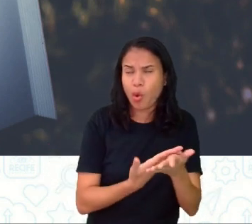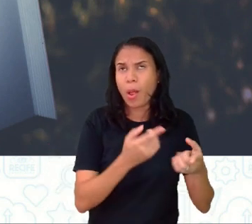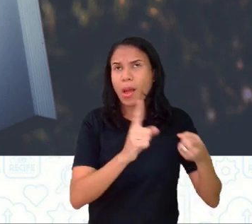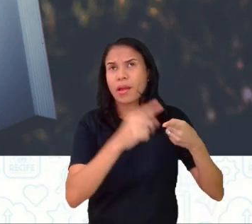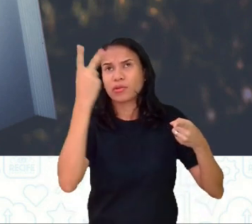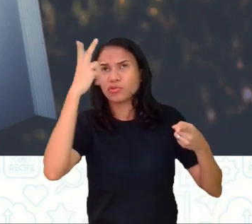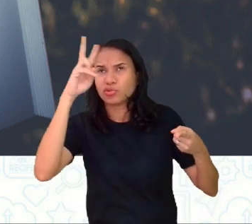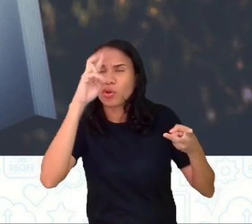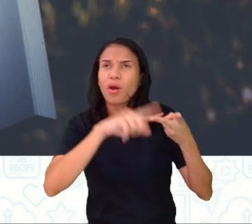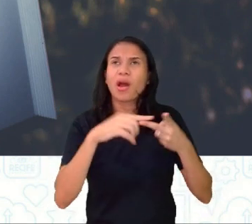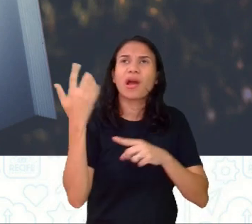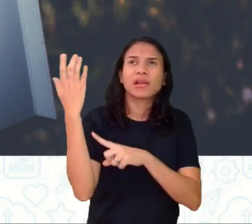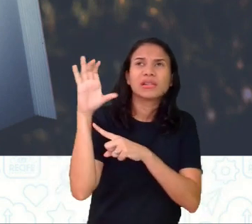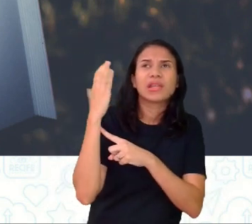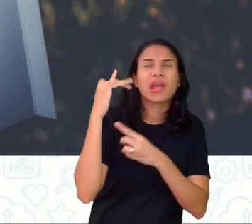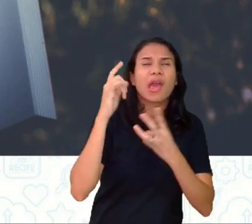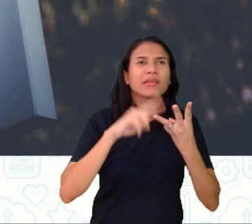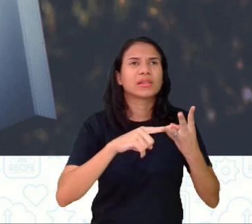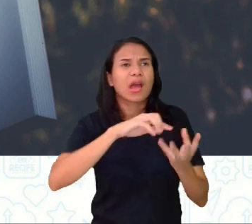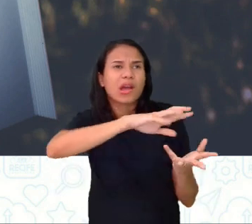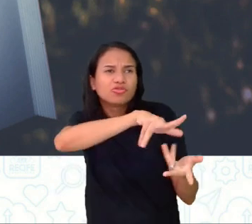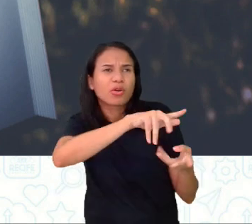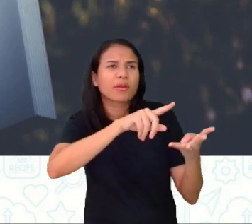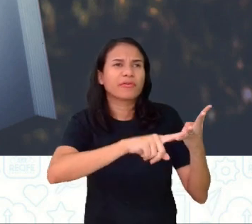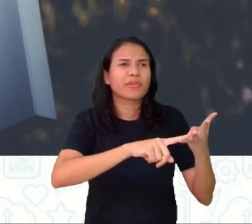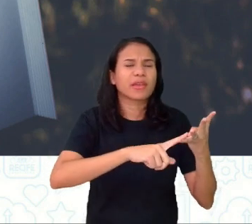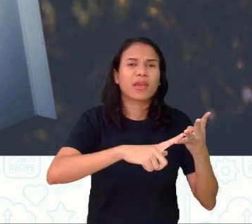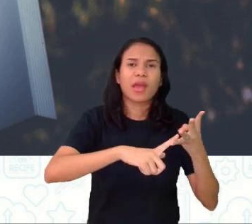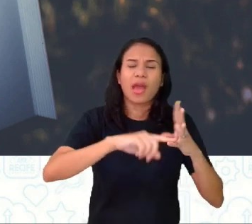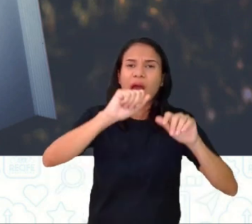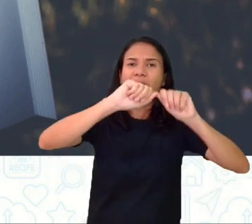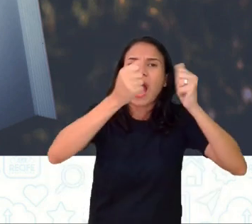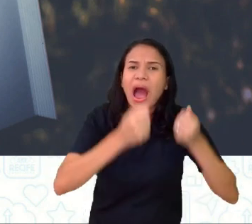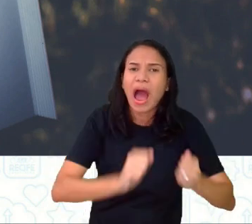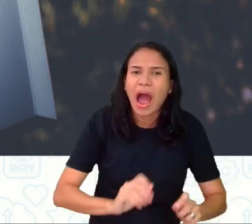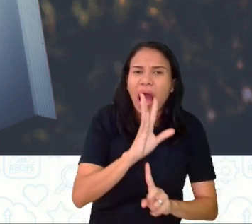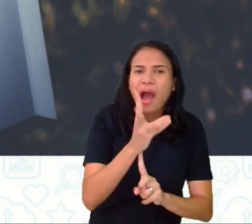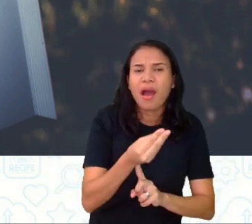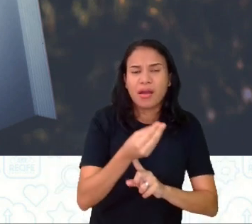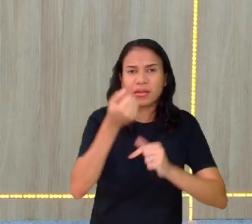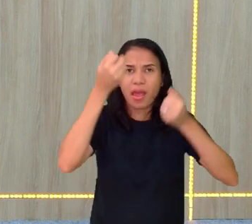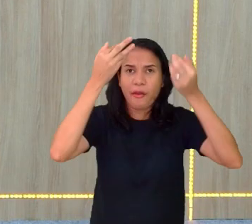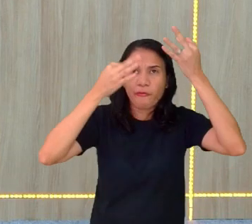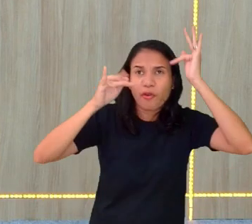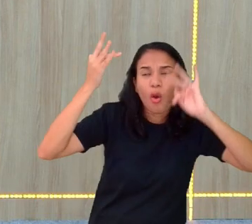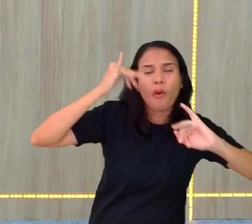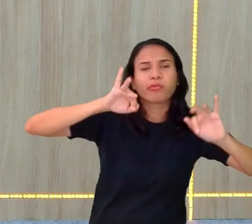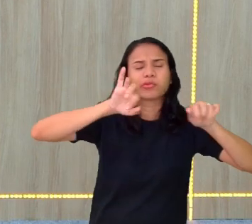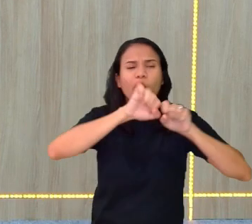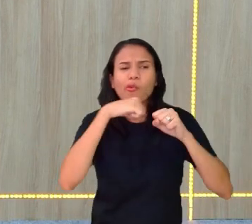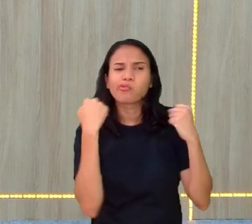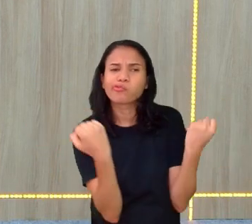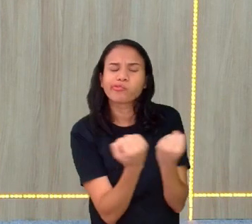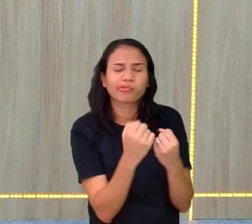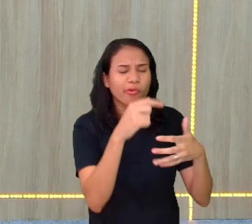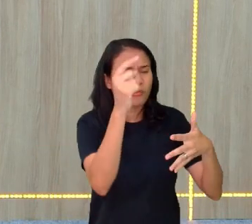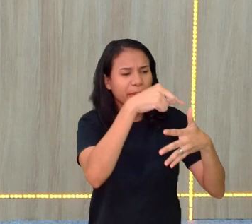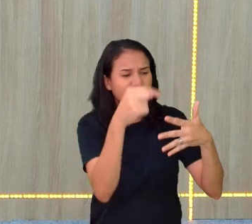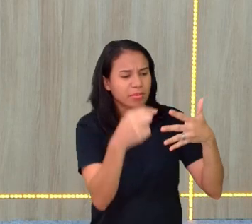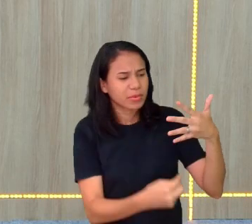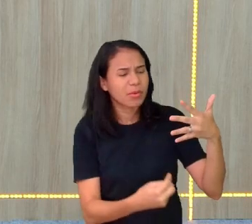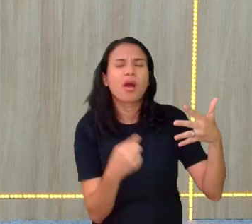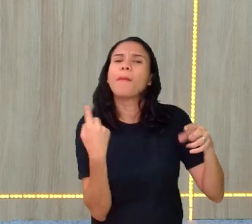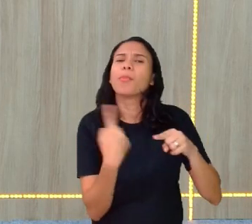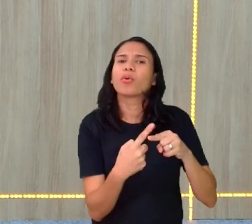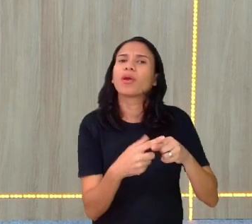ciências, geografia, né, artes, filosofia, sociologia, né, porque é justamente elas que